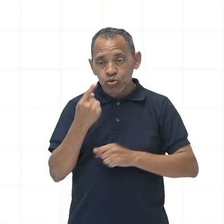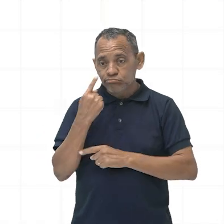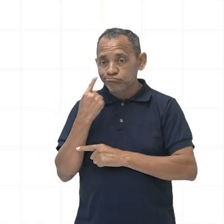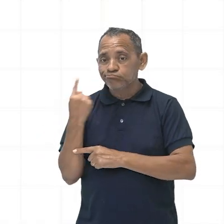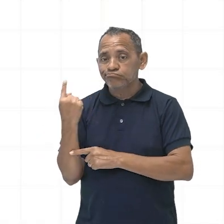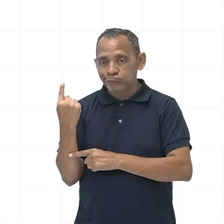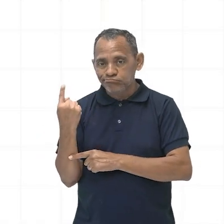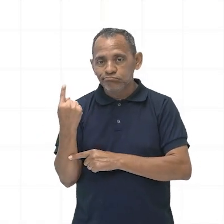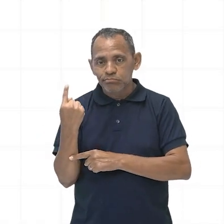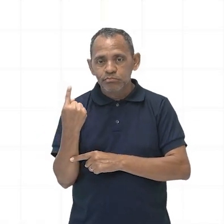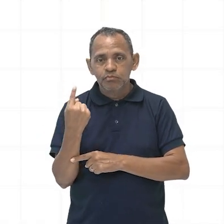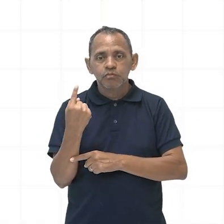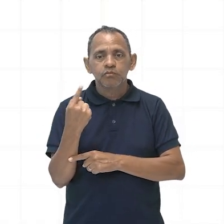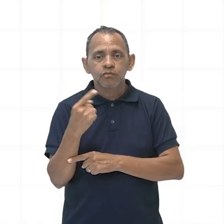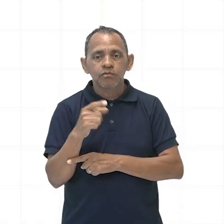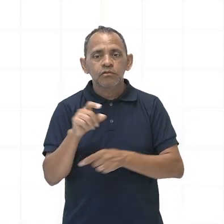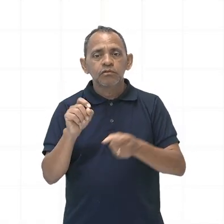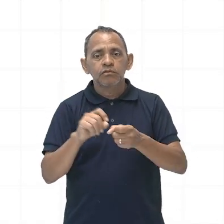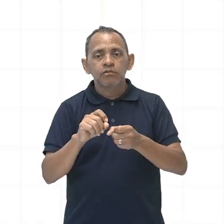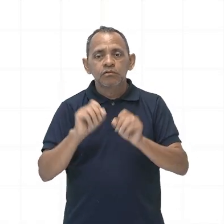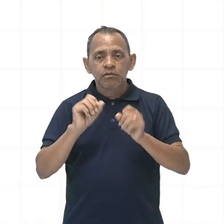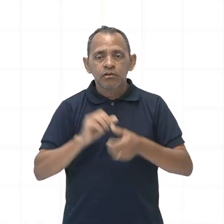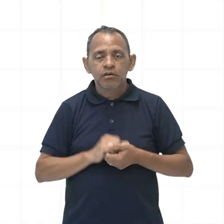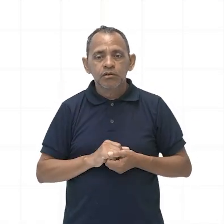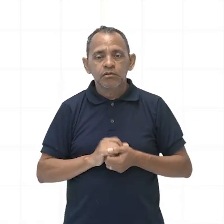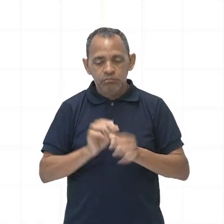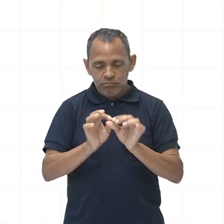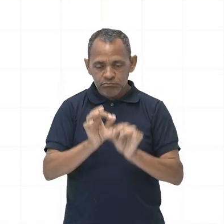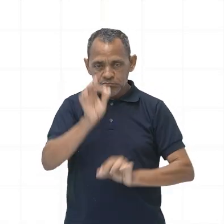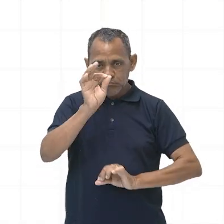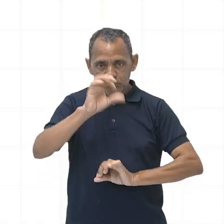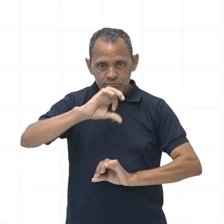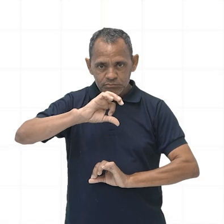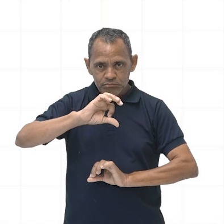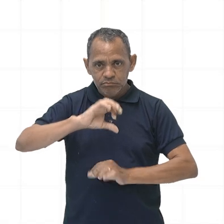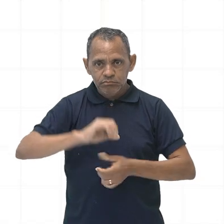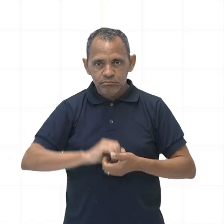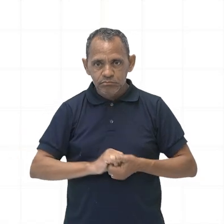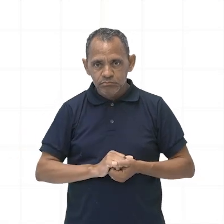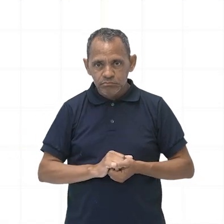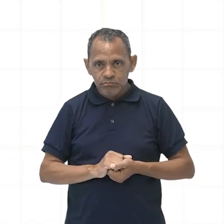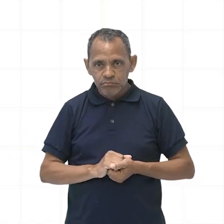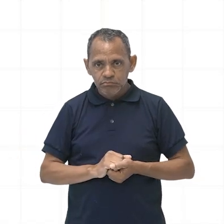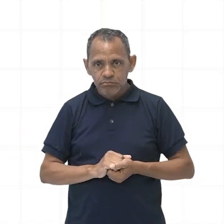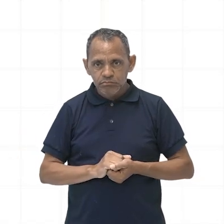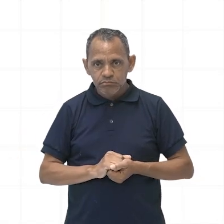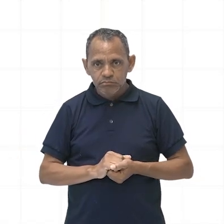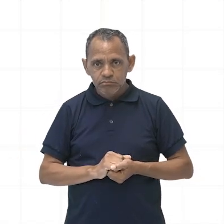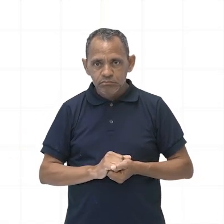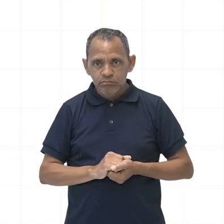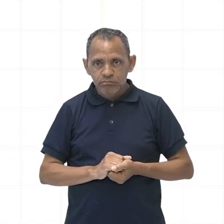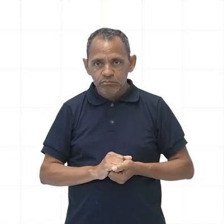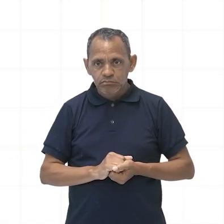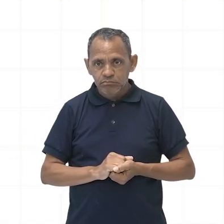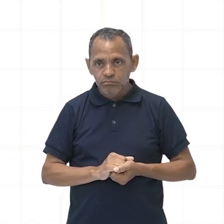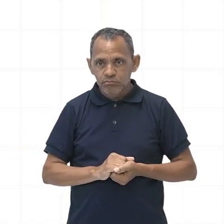aqui mede 9. Tudo bem? Então, todo esse lado mede